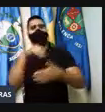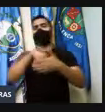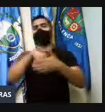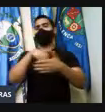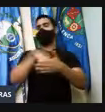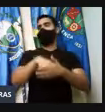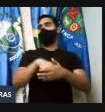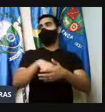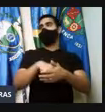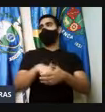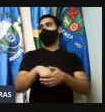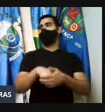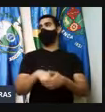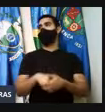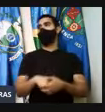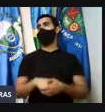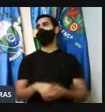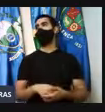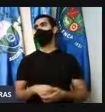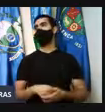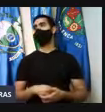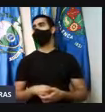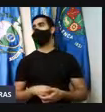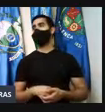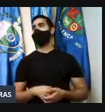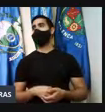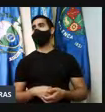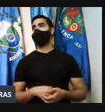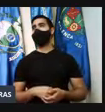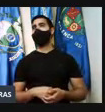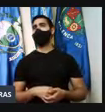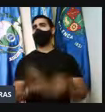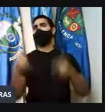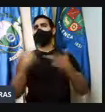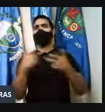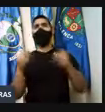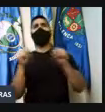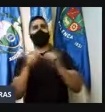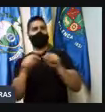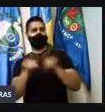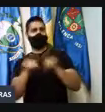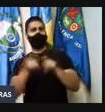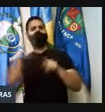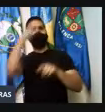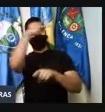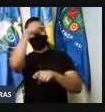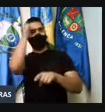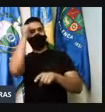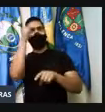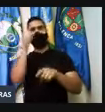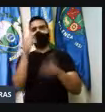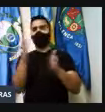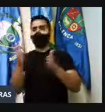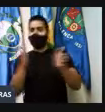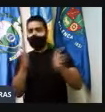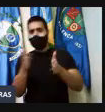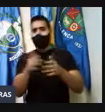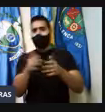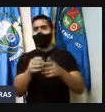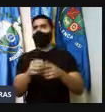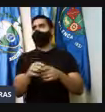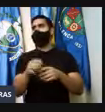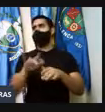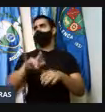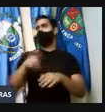as medidas emergenciais tomadas em relação ao prefeito, a flexibilização. Hoje a